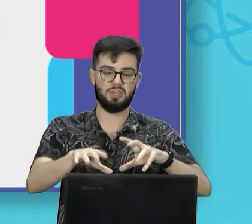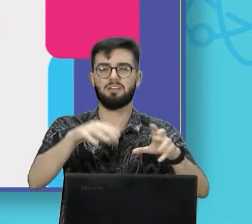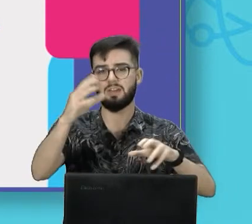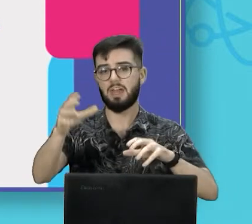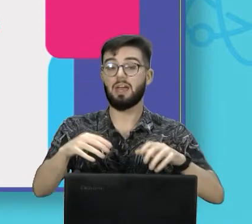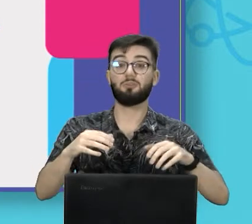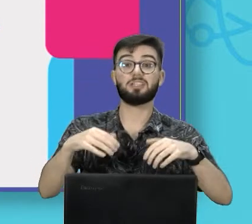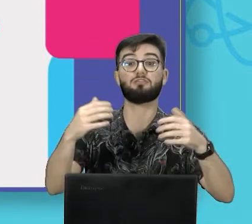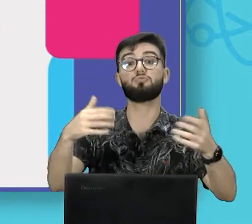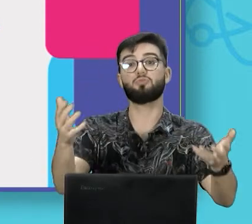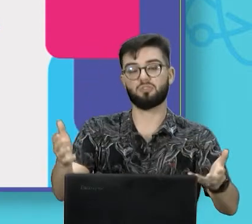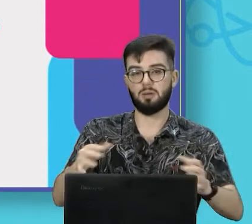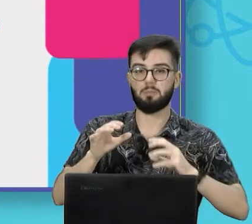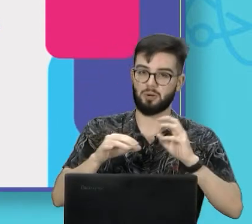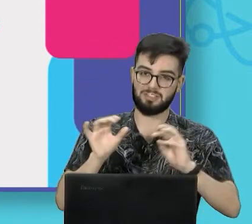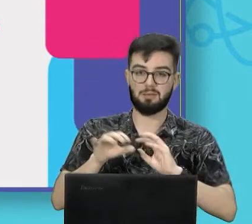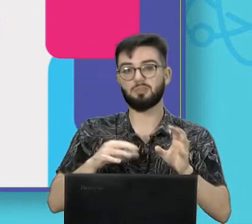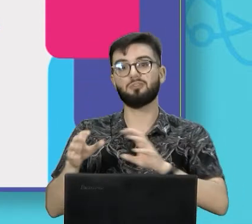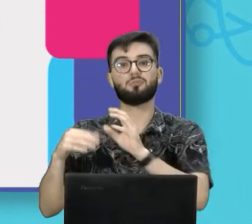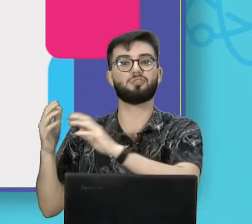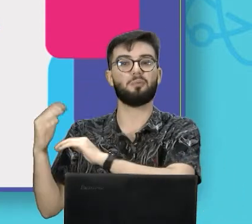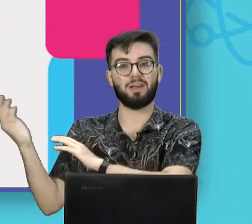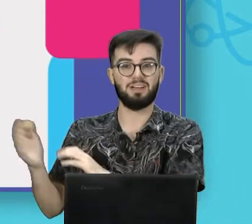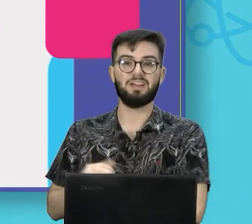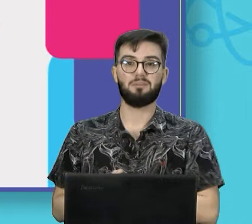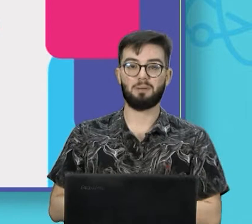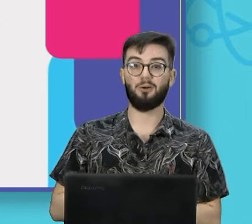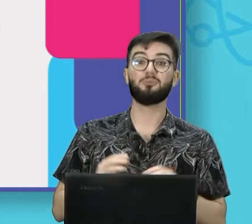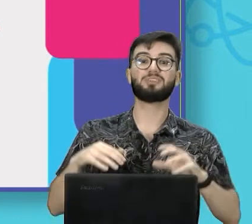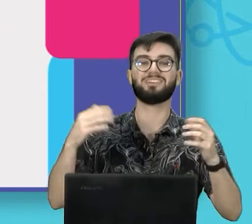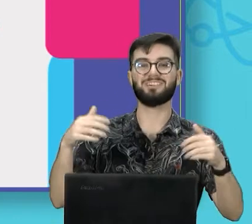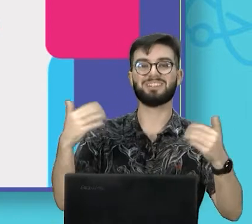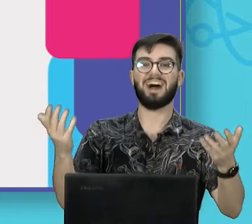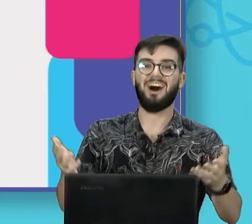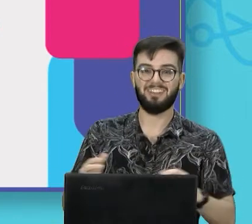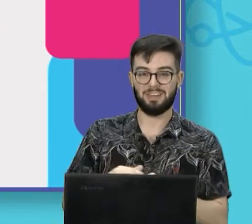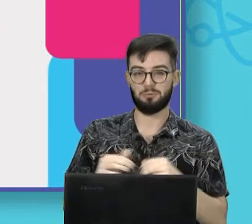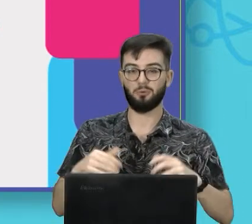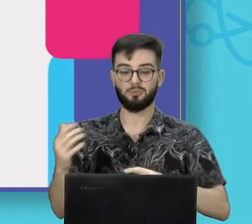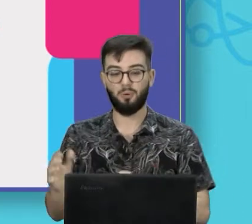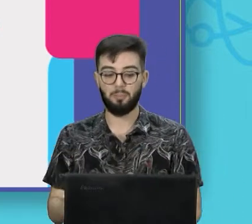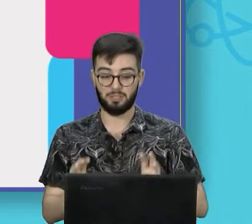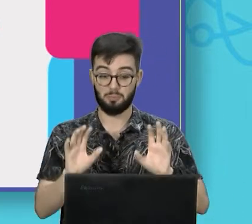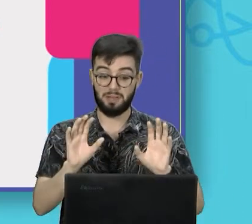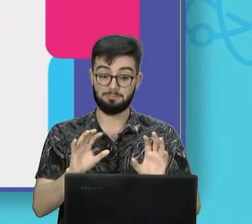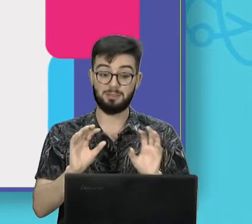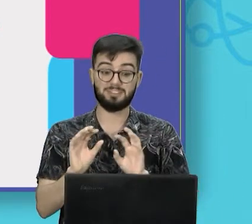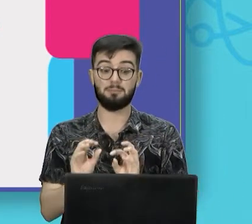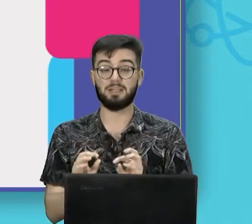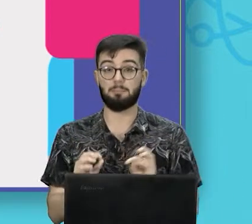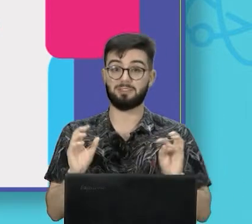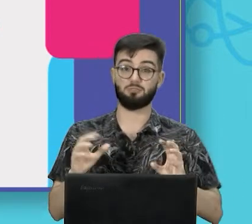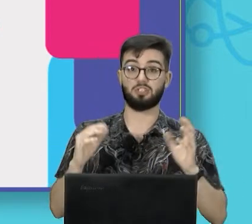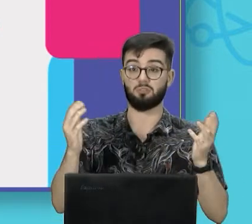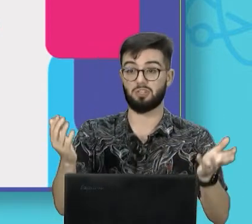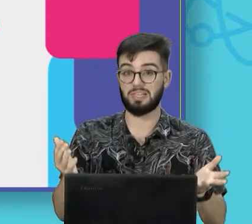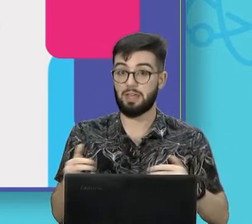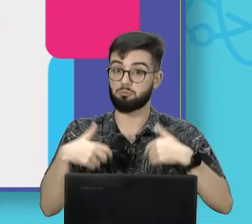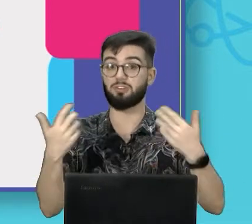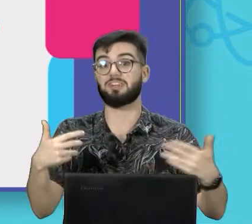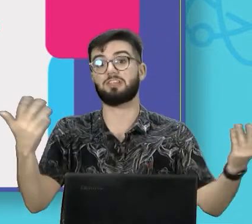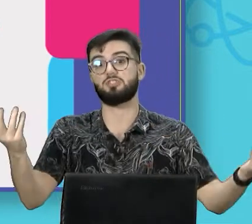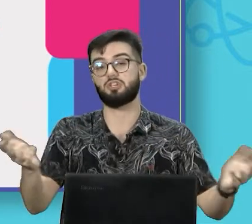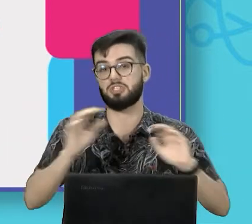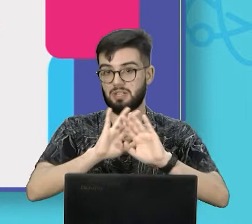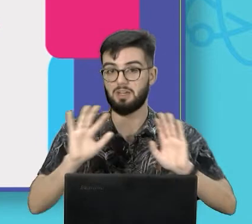feitas nesse terreiros E aí ela até surgiu o samba por exemplo a uma discussão para para o outra aula né para outro momento mas perceba que apesar do